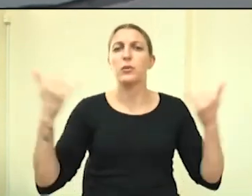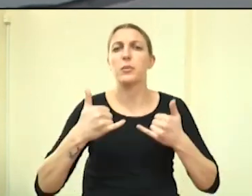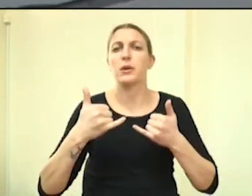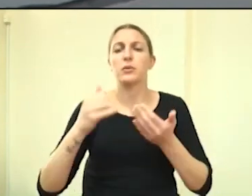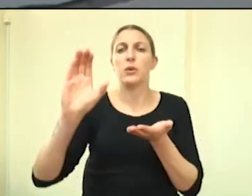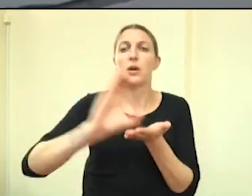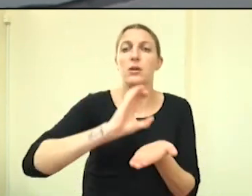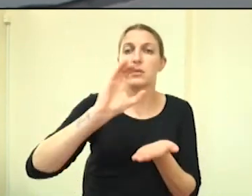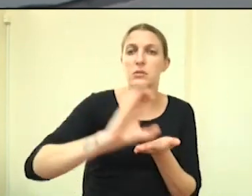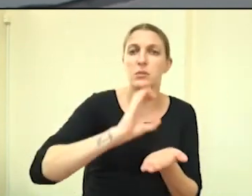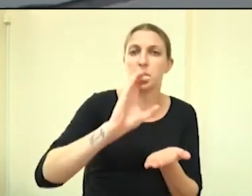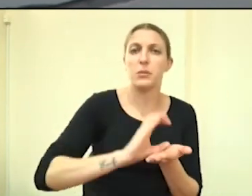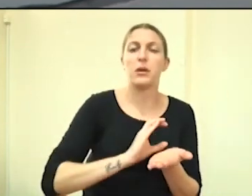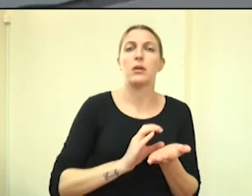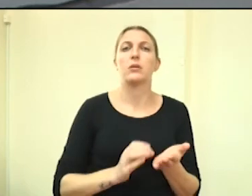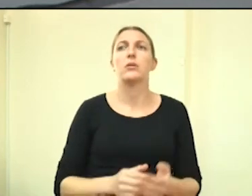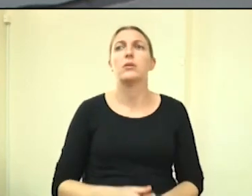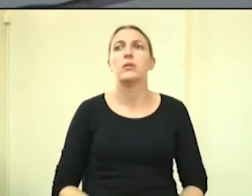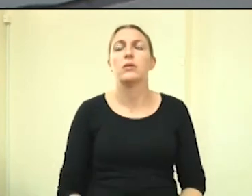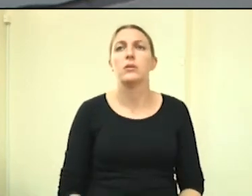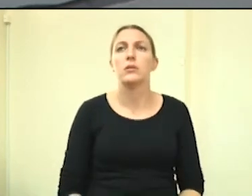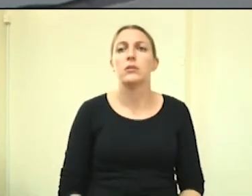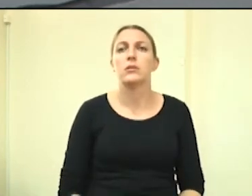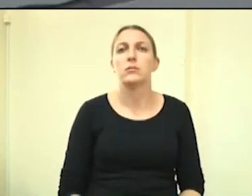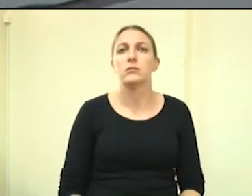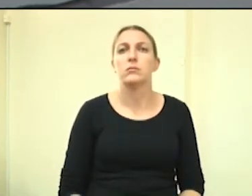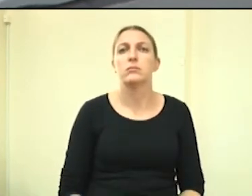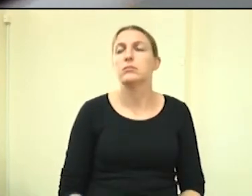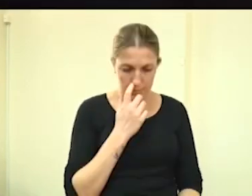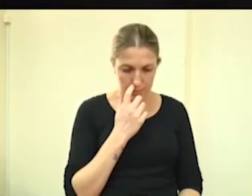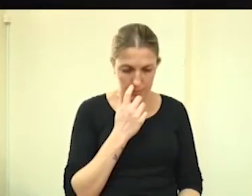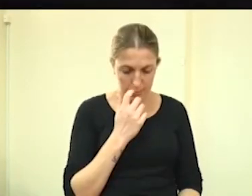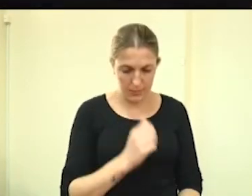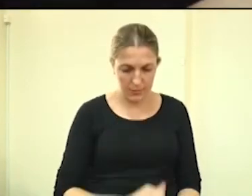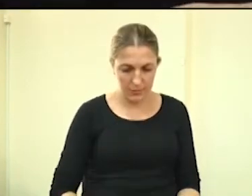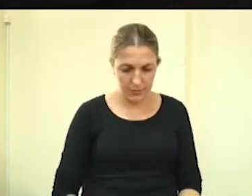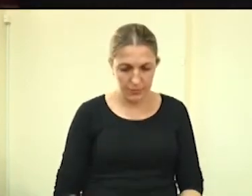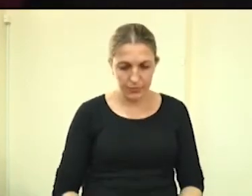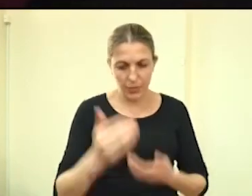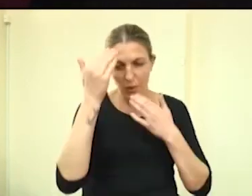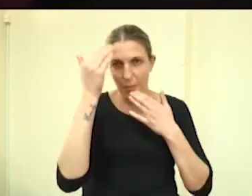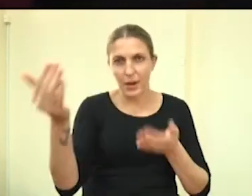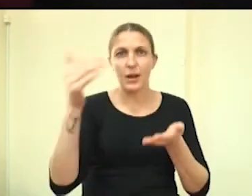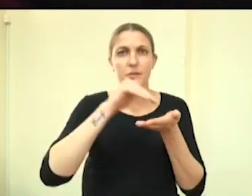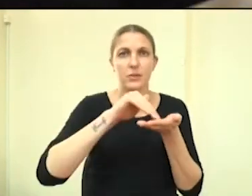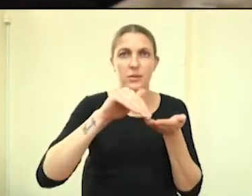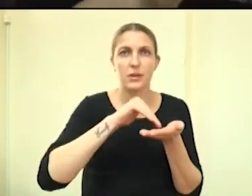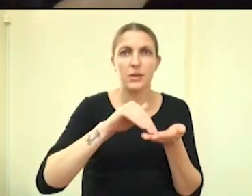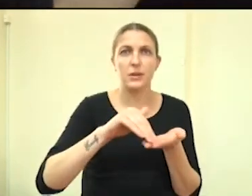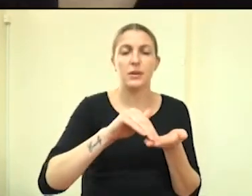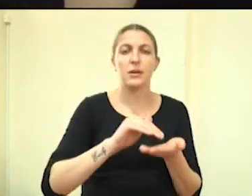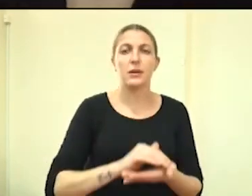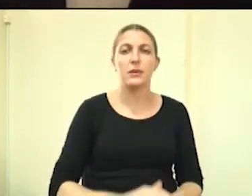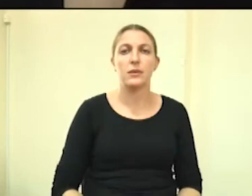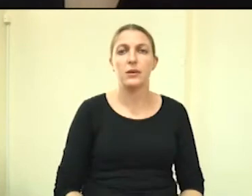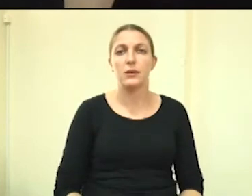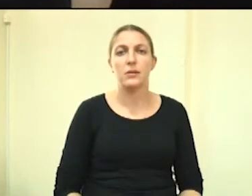através do Banco do Brasil, Banrisul e Caixa Econômica Federal. Lido, senhor presidente. Obrigado, secretário.